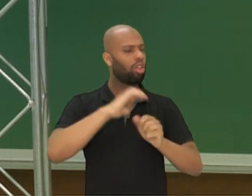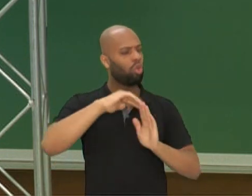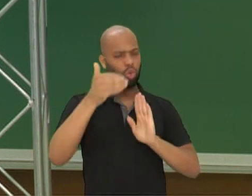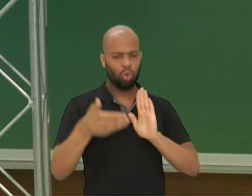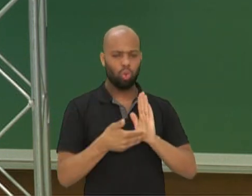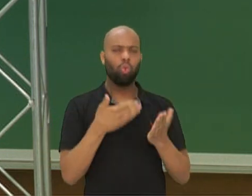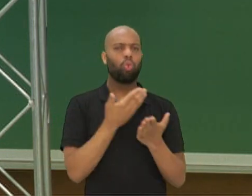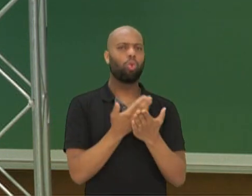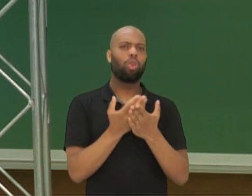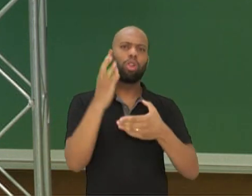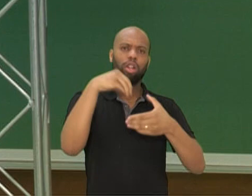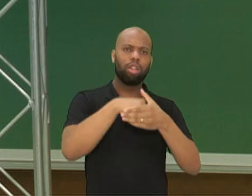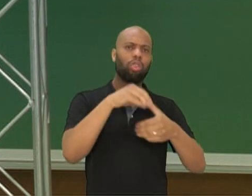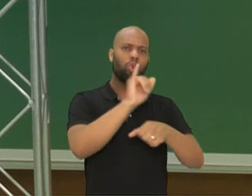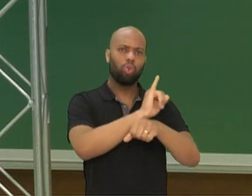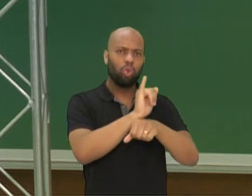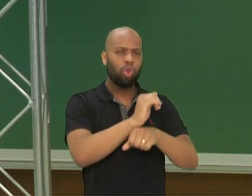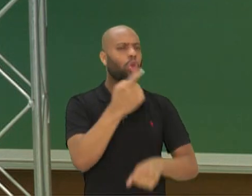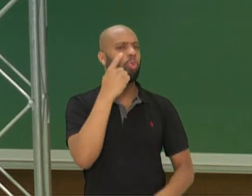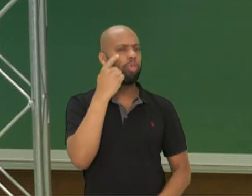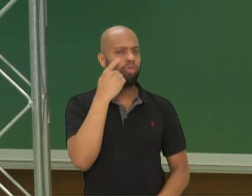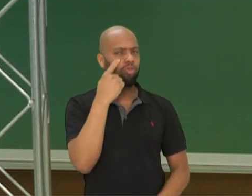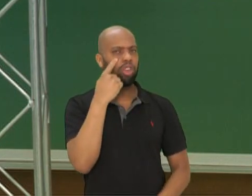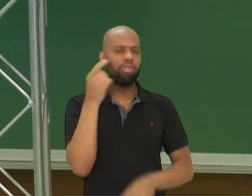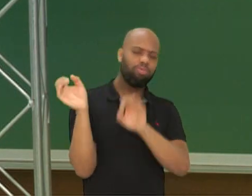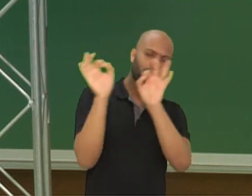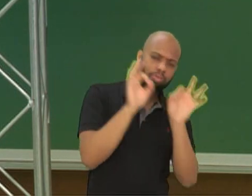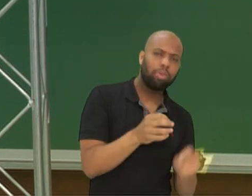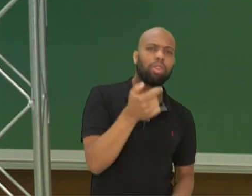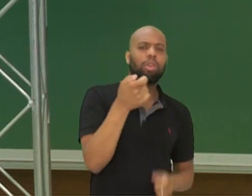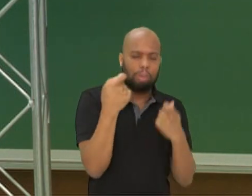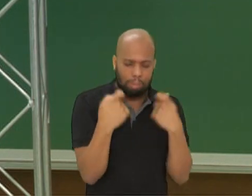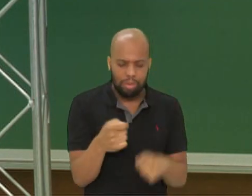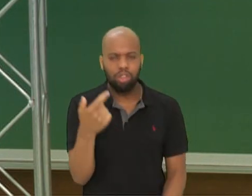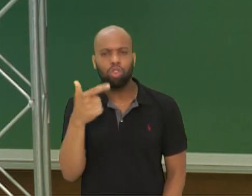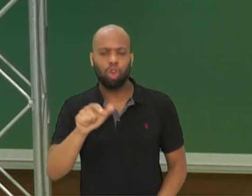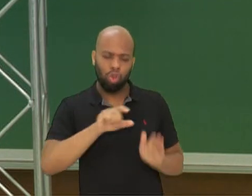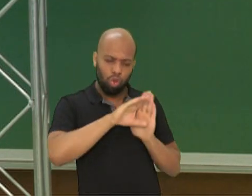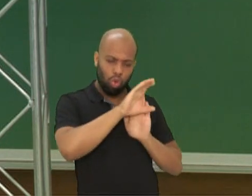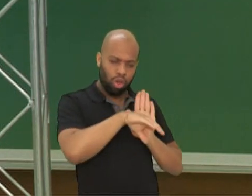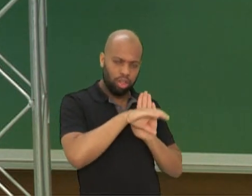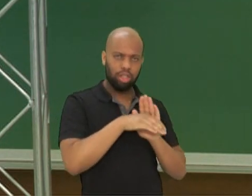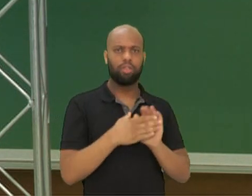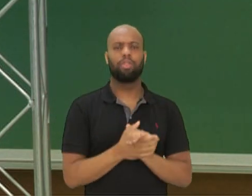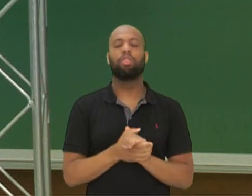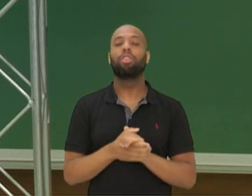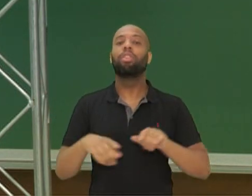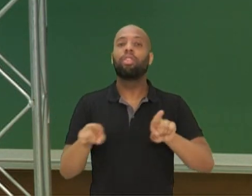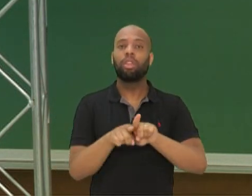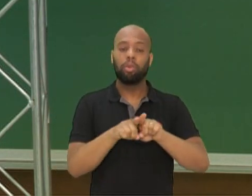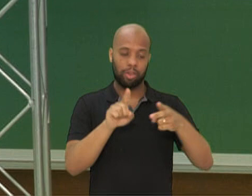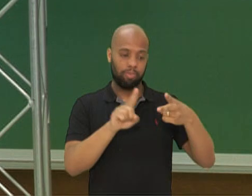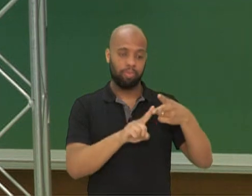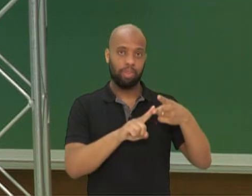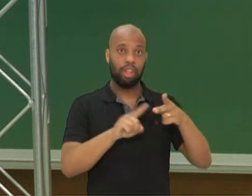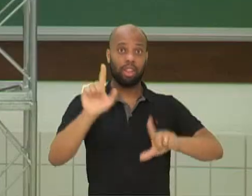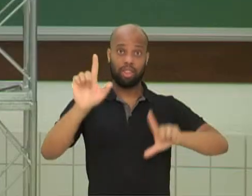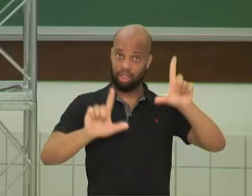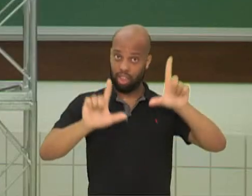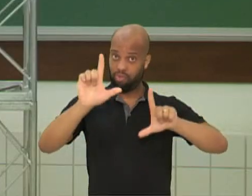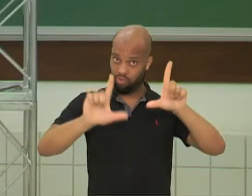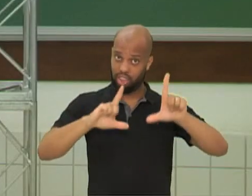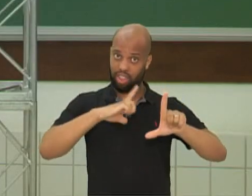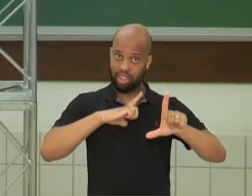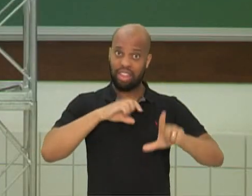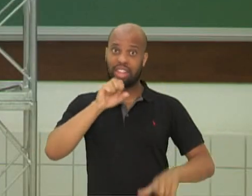no YouTube para você revisitar os conceitos a hora que você quiser e precisar. Nós também estamos pela TV aberta.